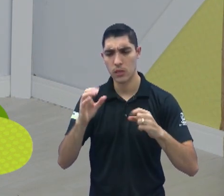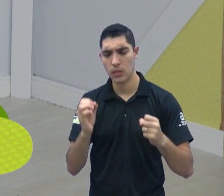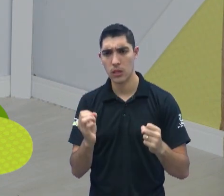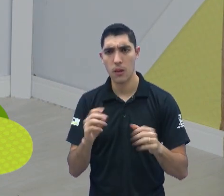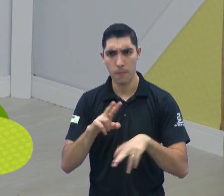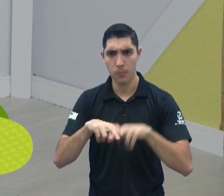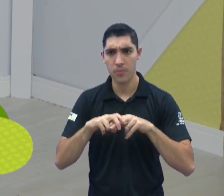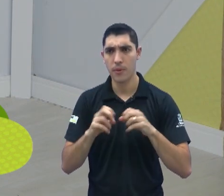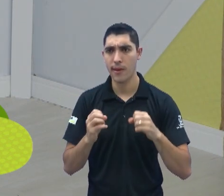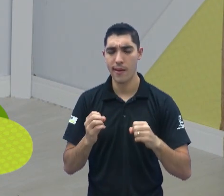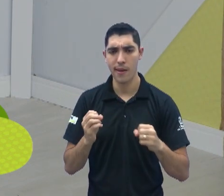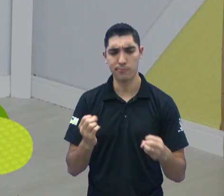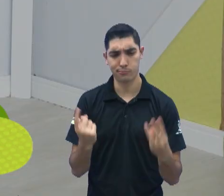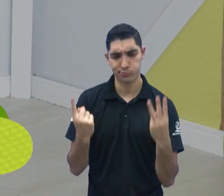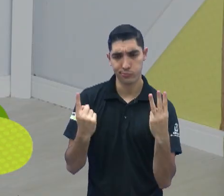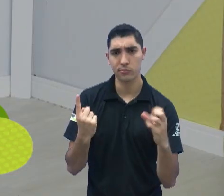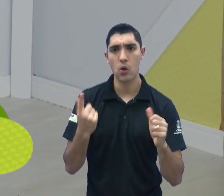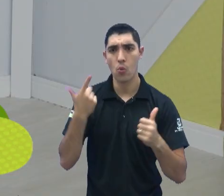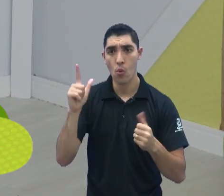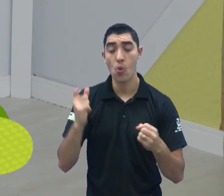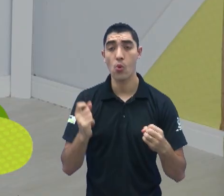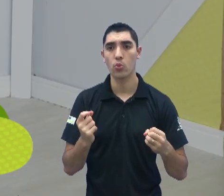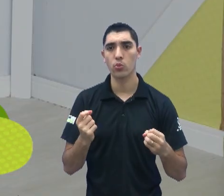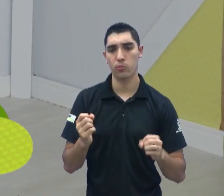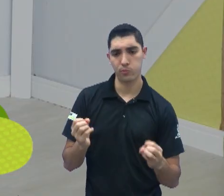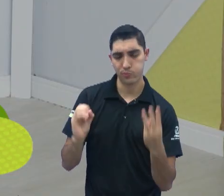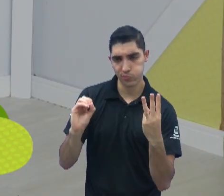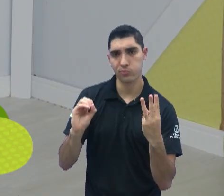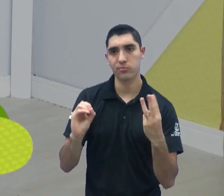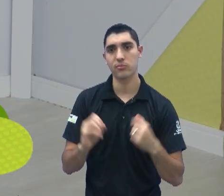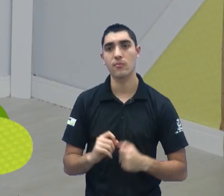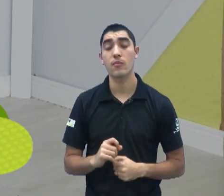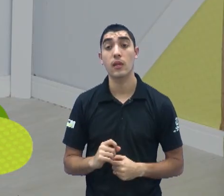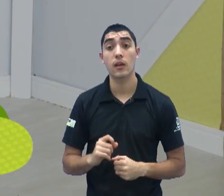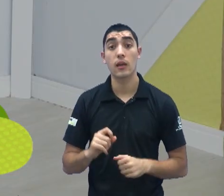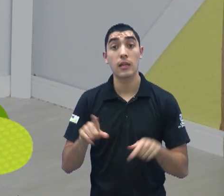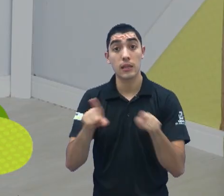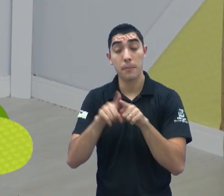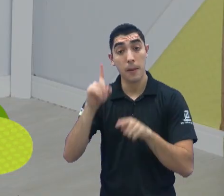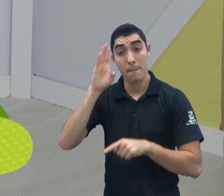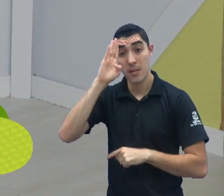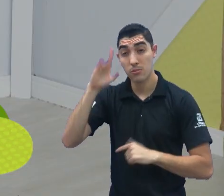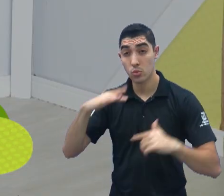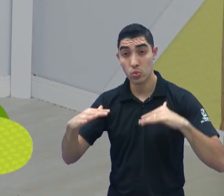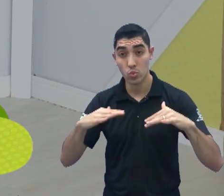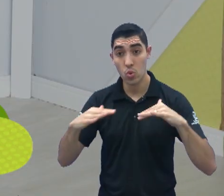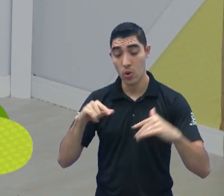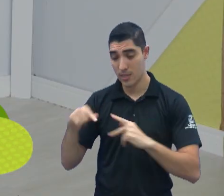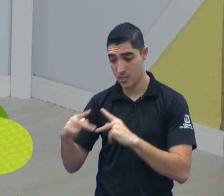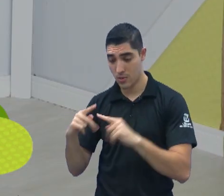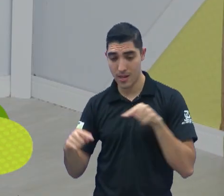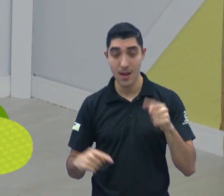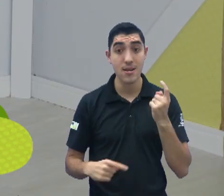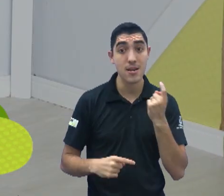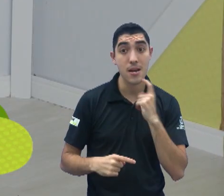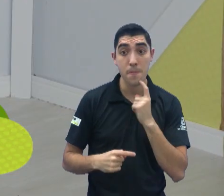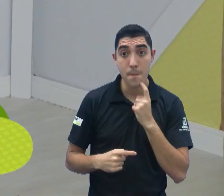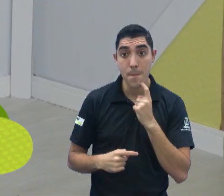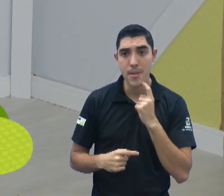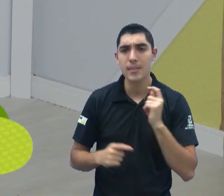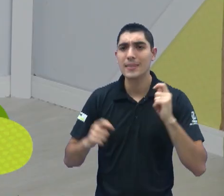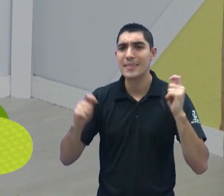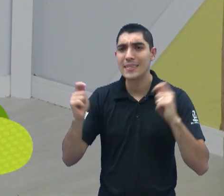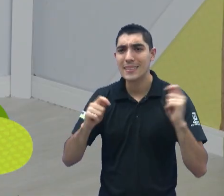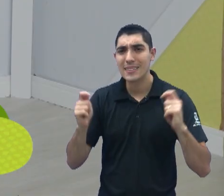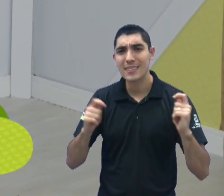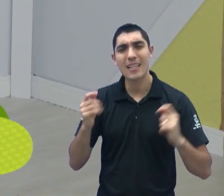por 3-0, mas o São José fez boas partidas, principalmente contra o Campinas, teve a oportunidade aí de empatar o jogo, levar para o tie-break,